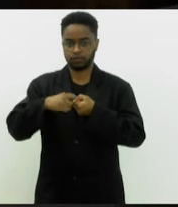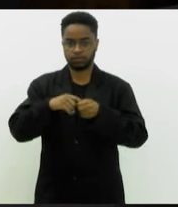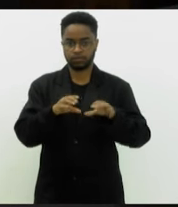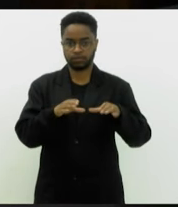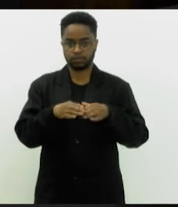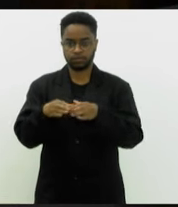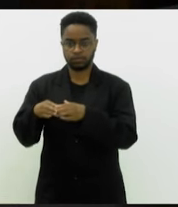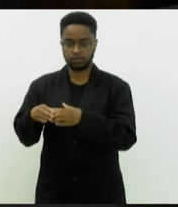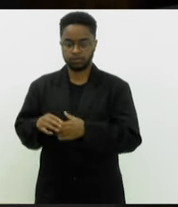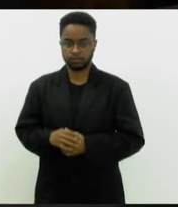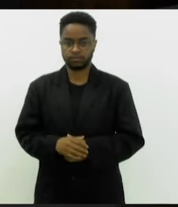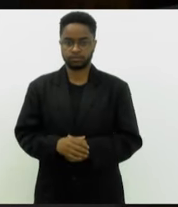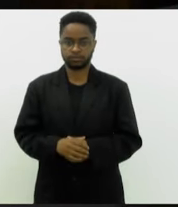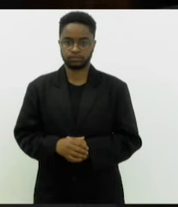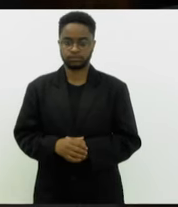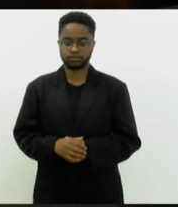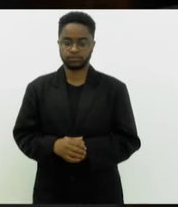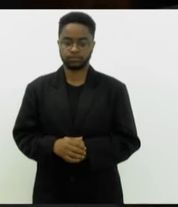comissão.